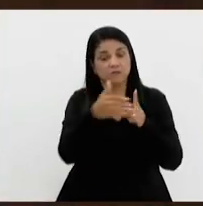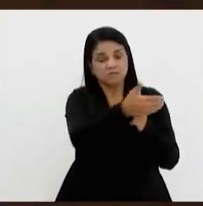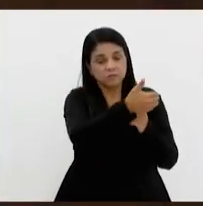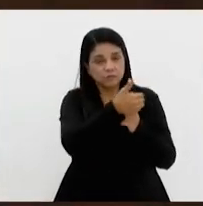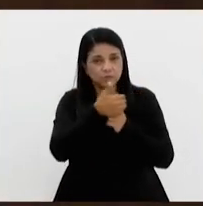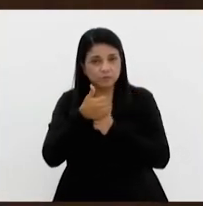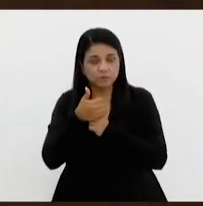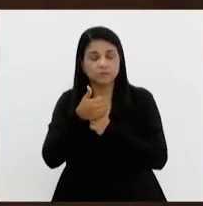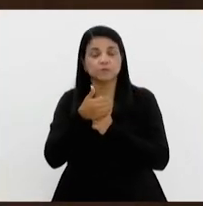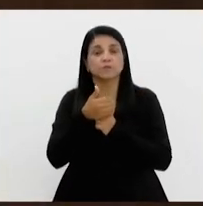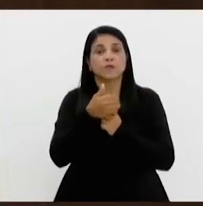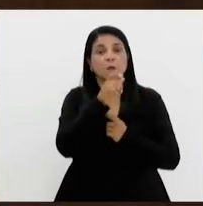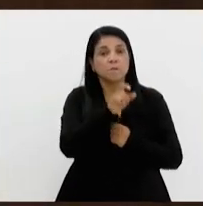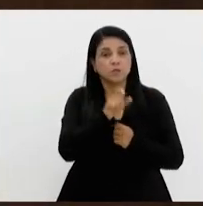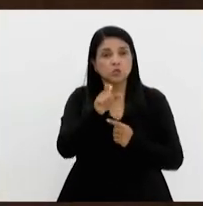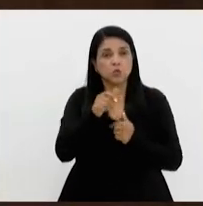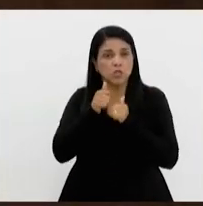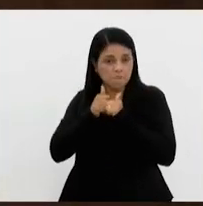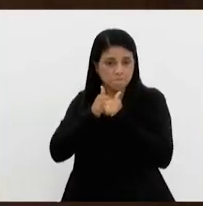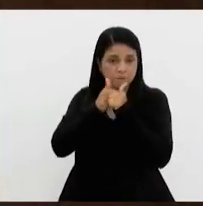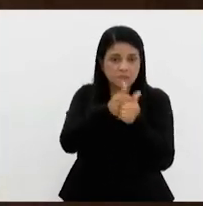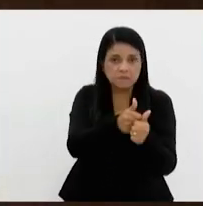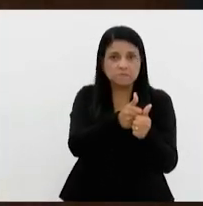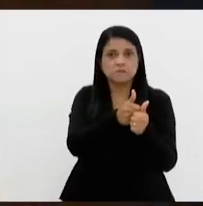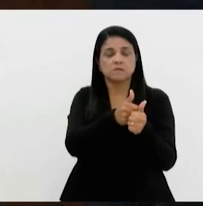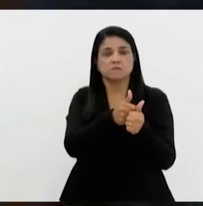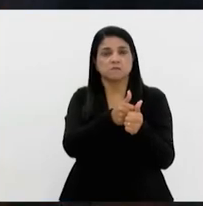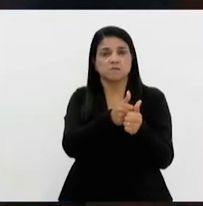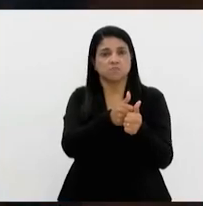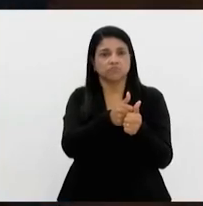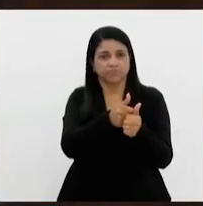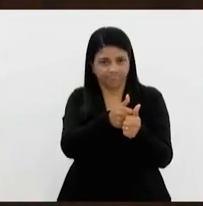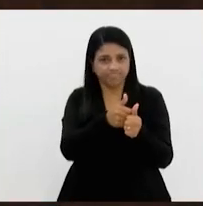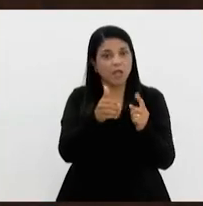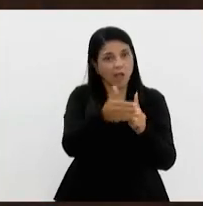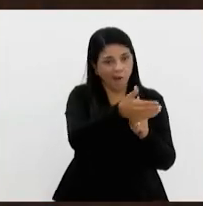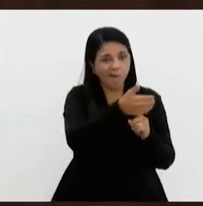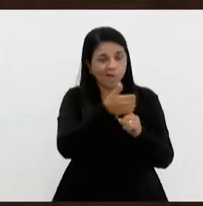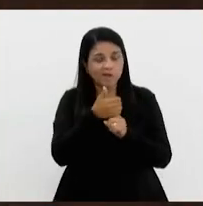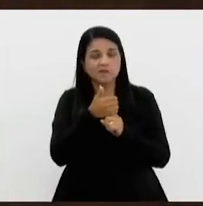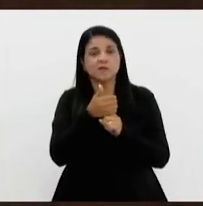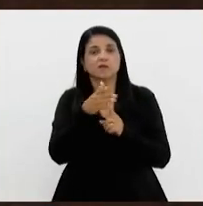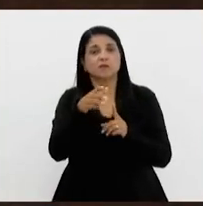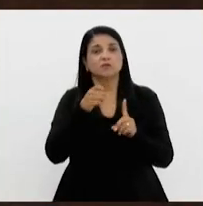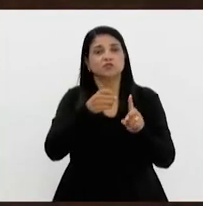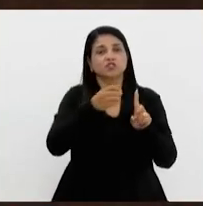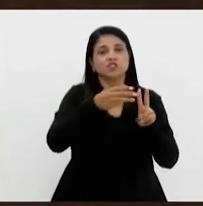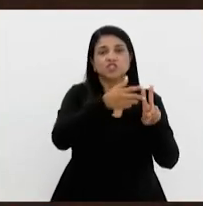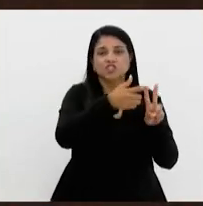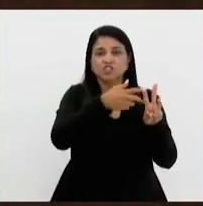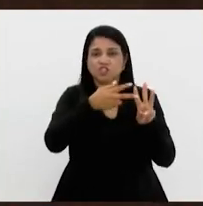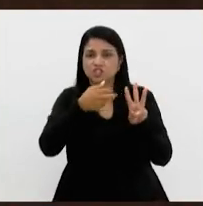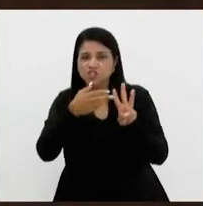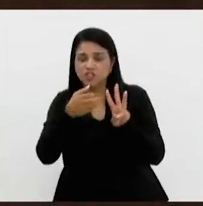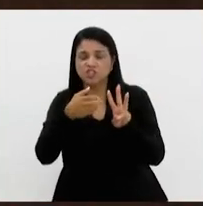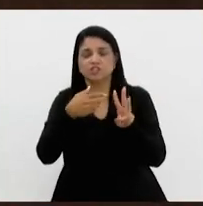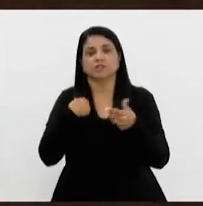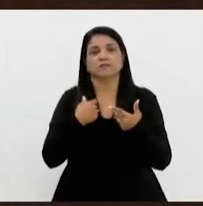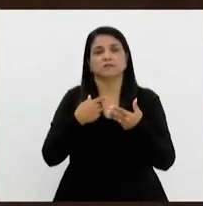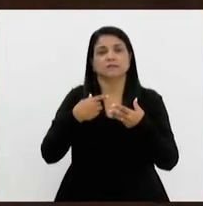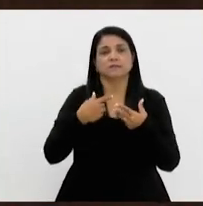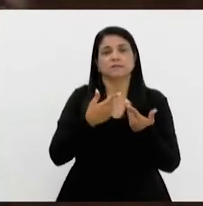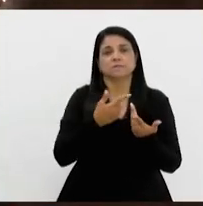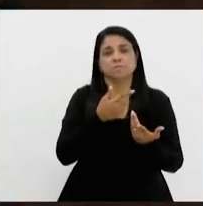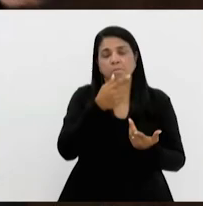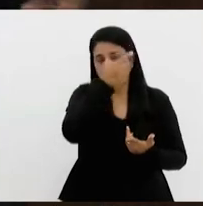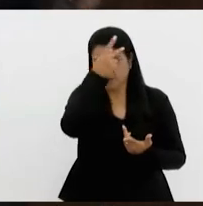pessoas perseguidas, né? Estavam junto lá, dos indígenas, dos sem terra, dos estudantes. E, mais do que isso,